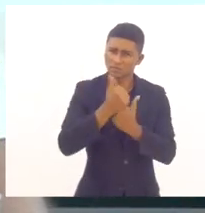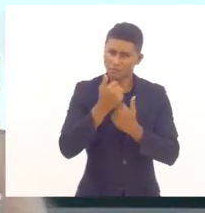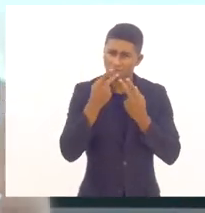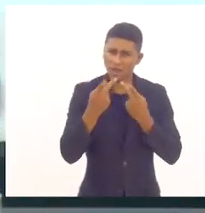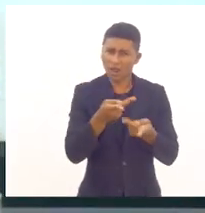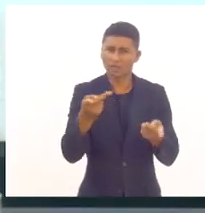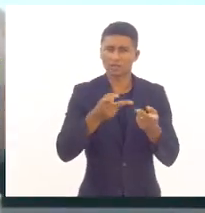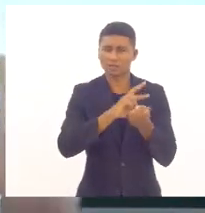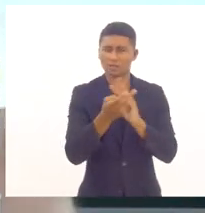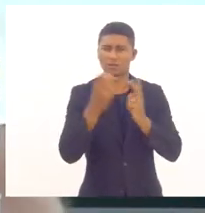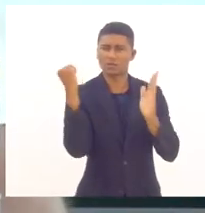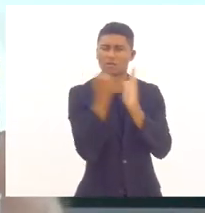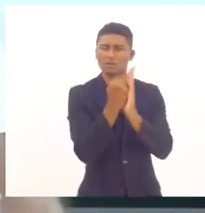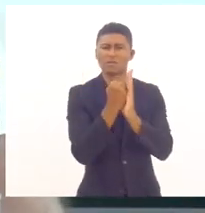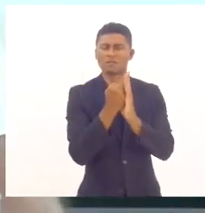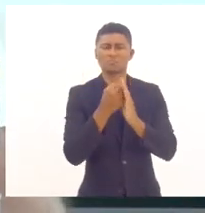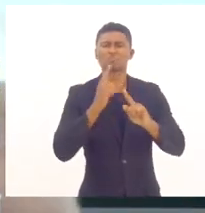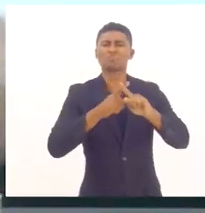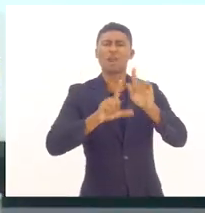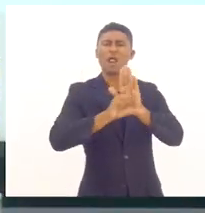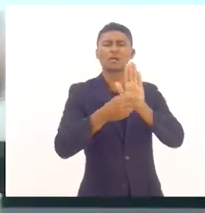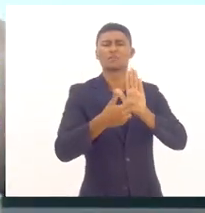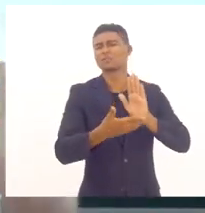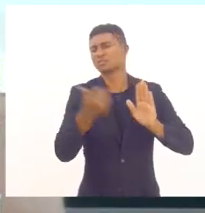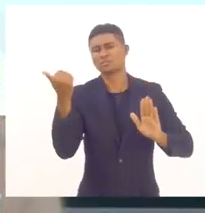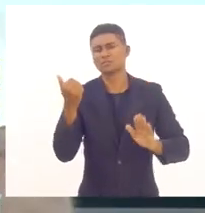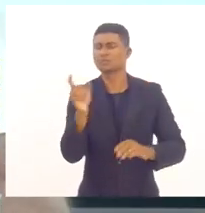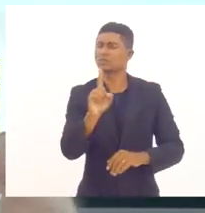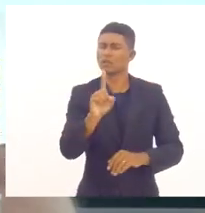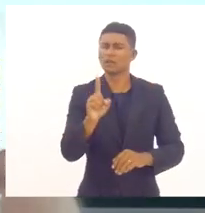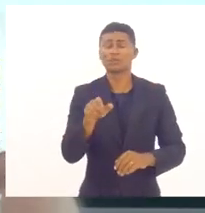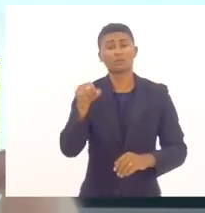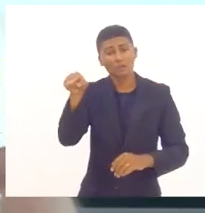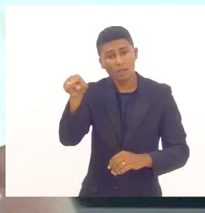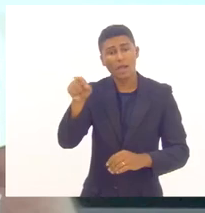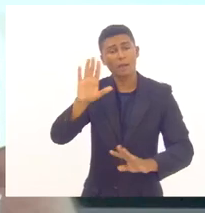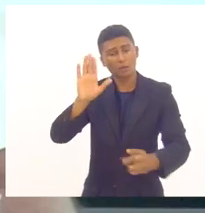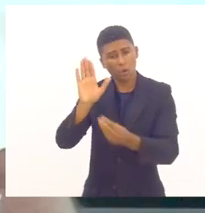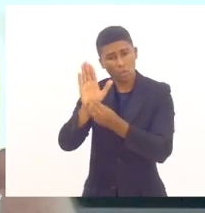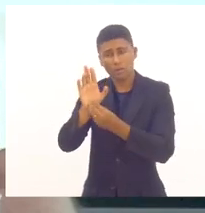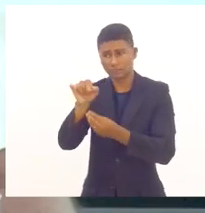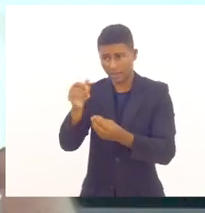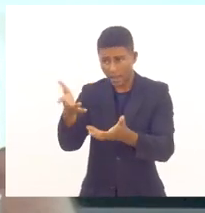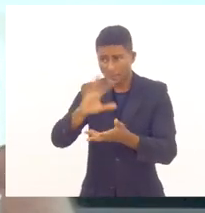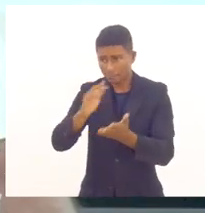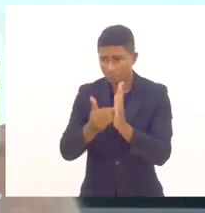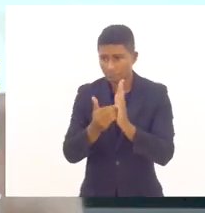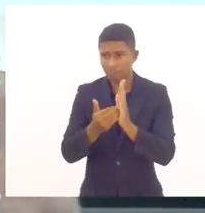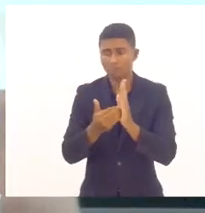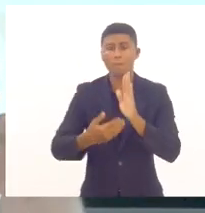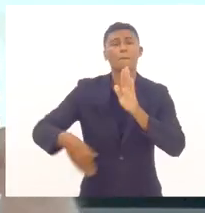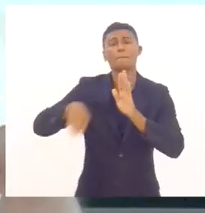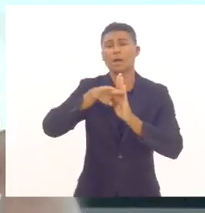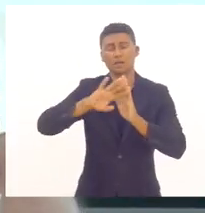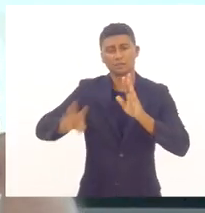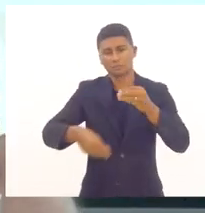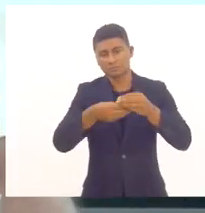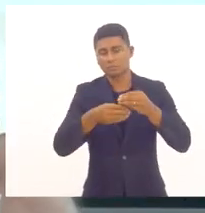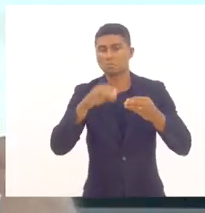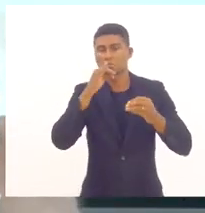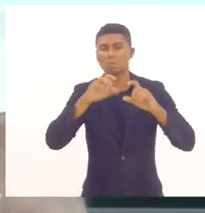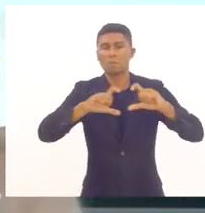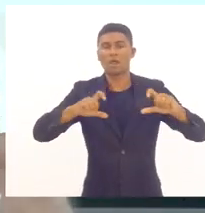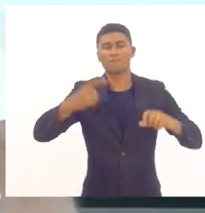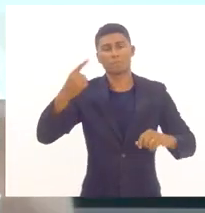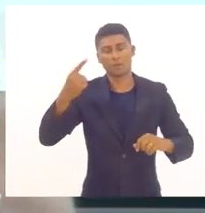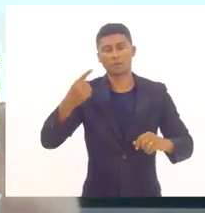patrimônio? Por que tirar isso da lei? Acrescenta-se lá o que está pedindo para ser acrescentado, que é o parágrafo 1º